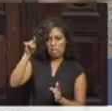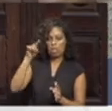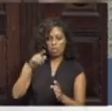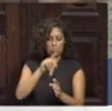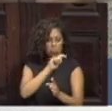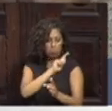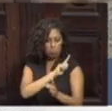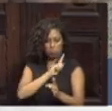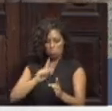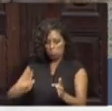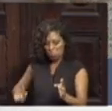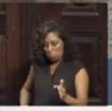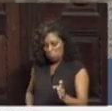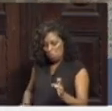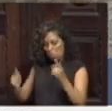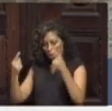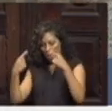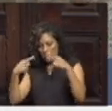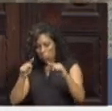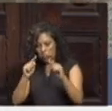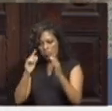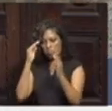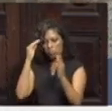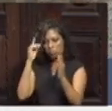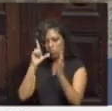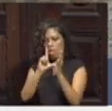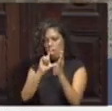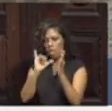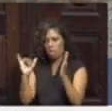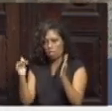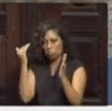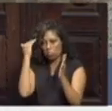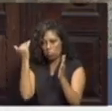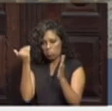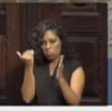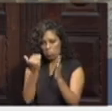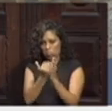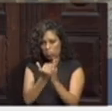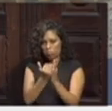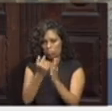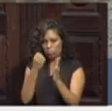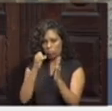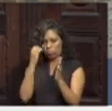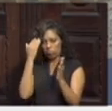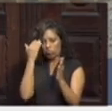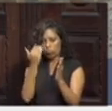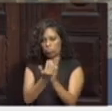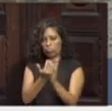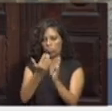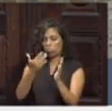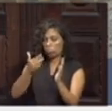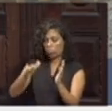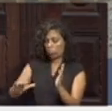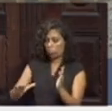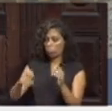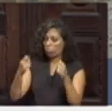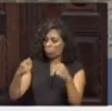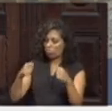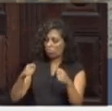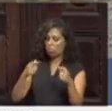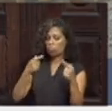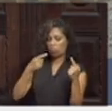de Justiça, que é o órgão que ele tem que reclamar, e não enunciados de procuradoria para